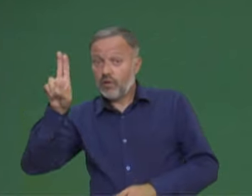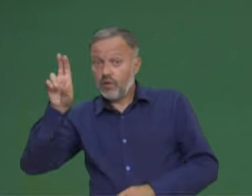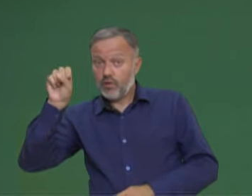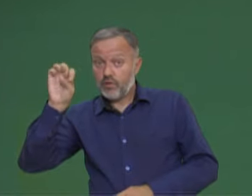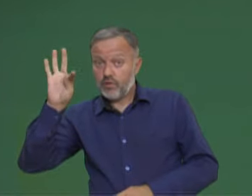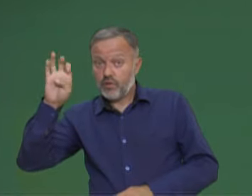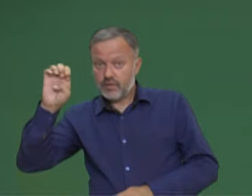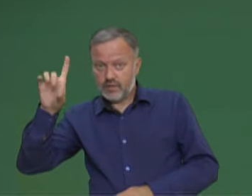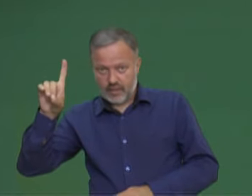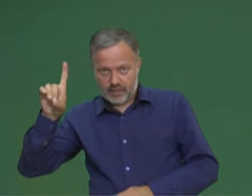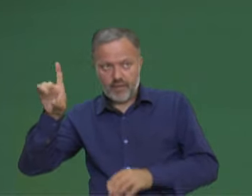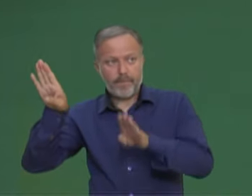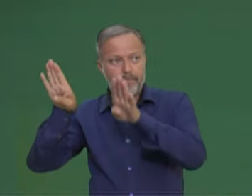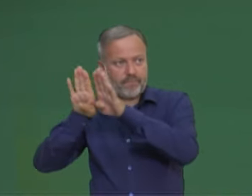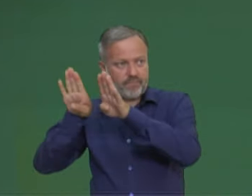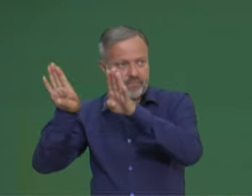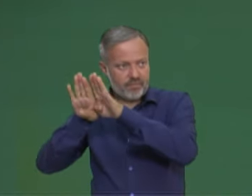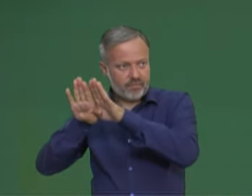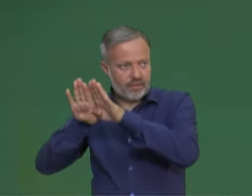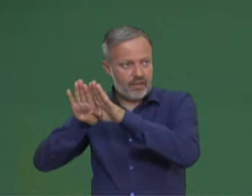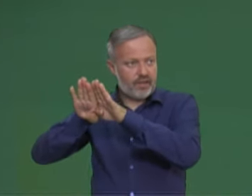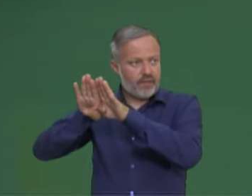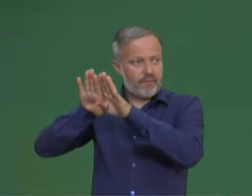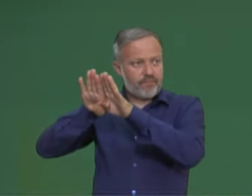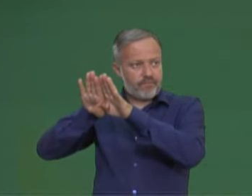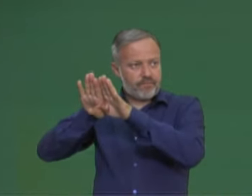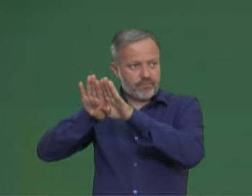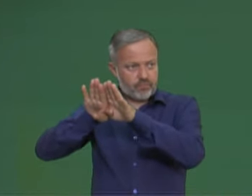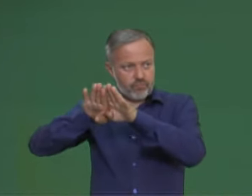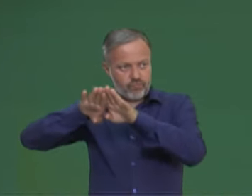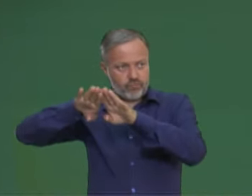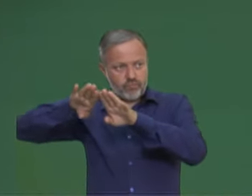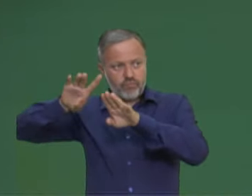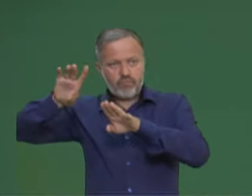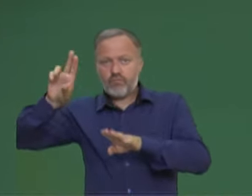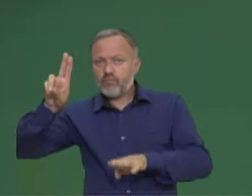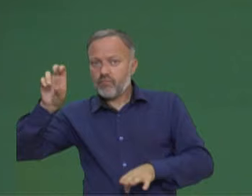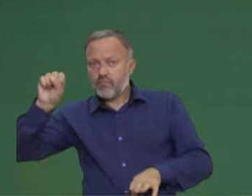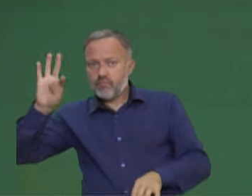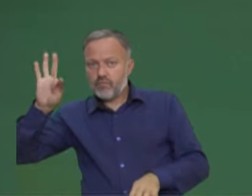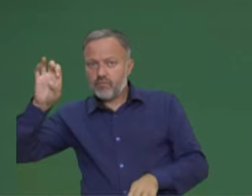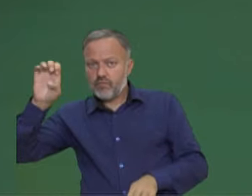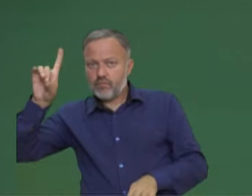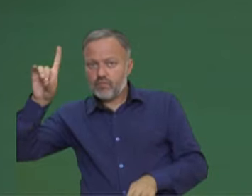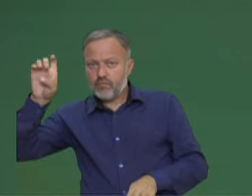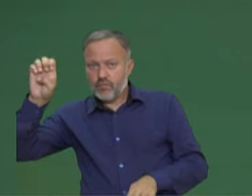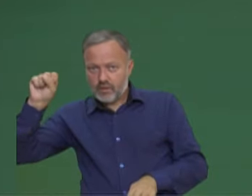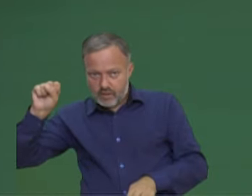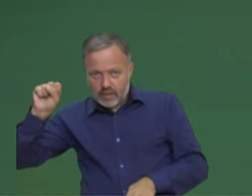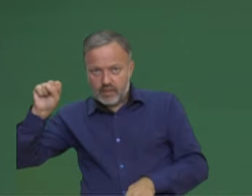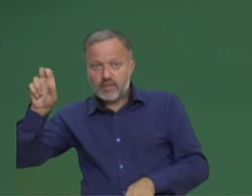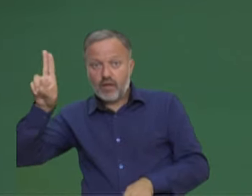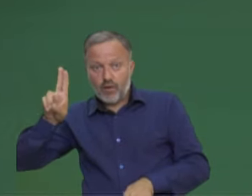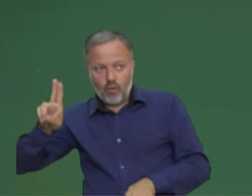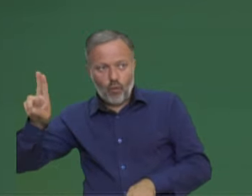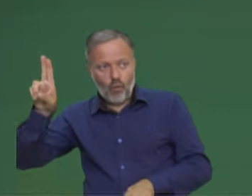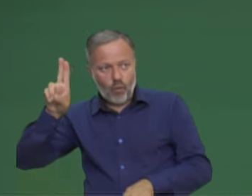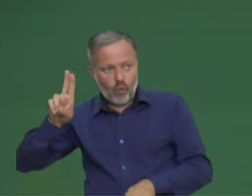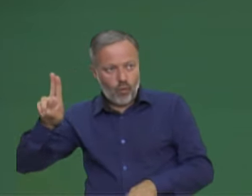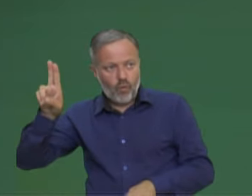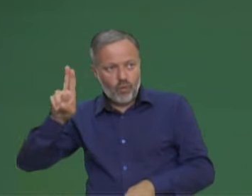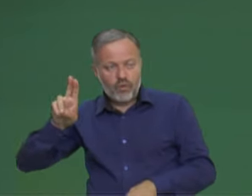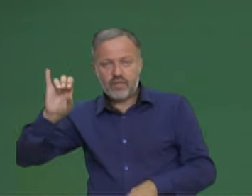da Hispanoamérica não empregam vosotros e vosotras, não têm o hábito de utilizar. Eles utilizam ustedes,